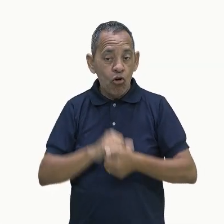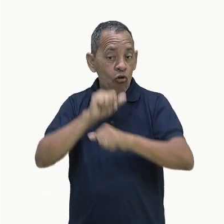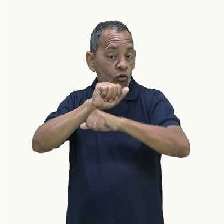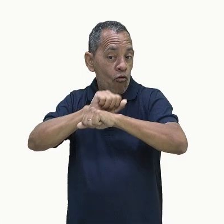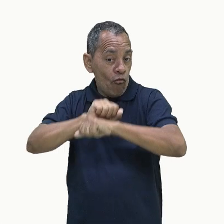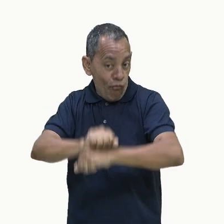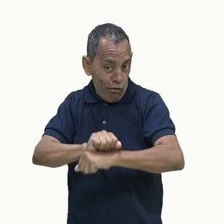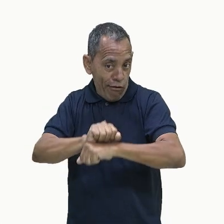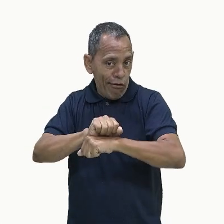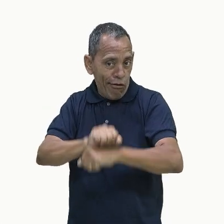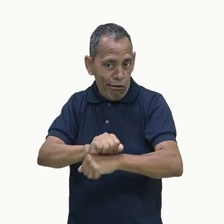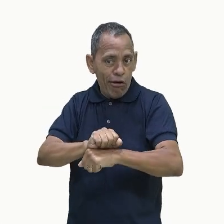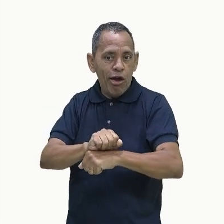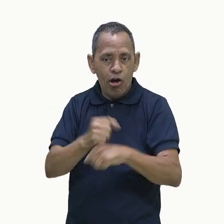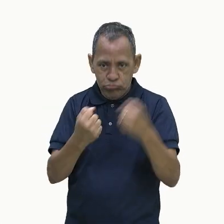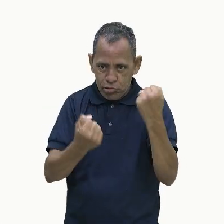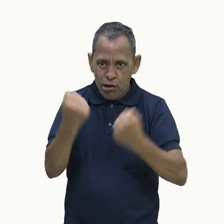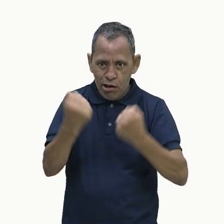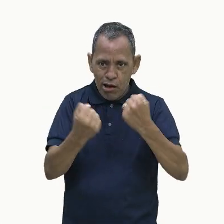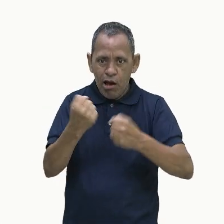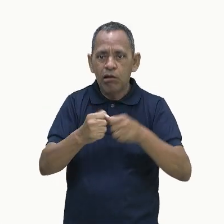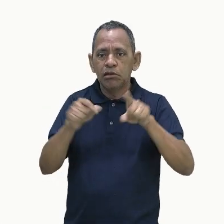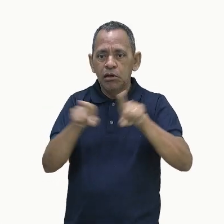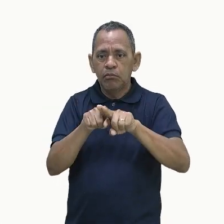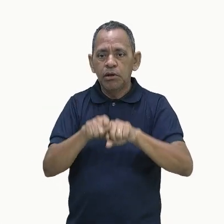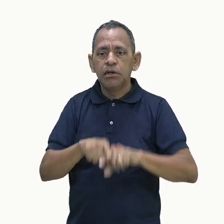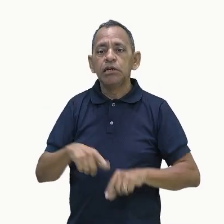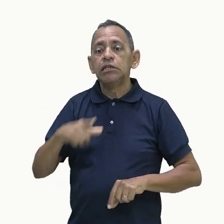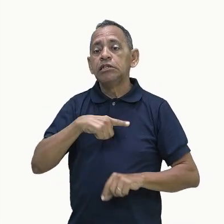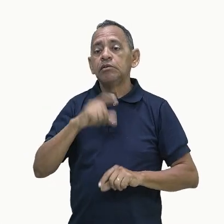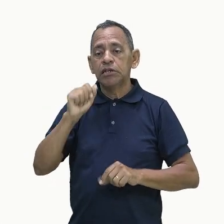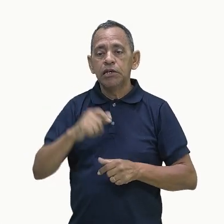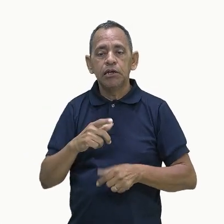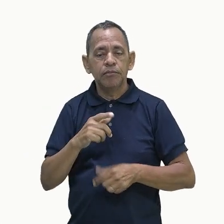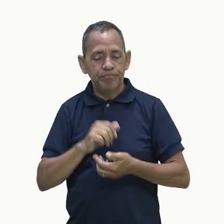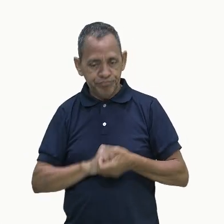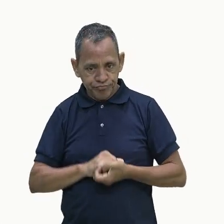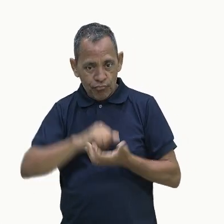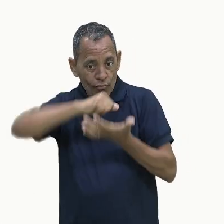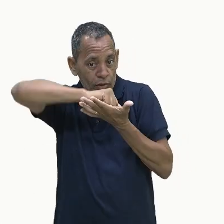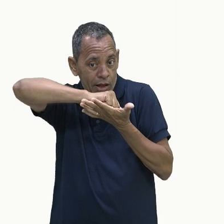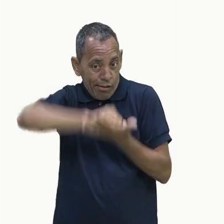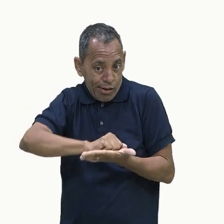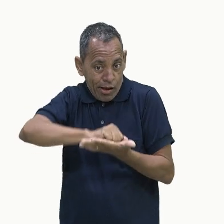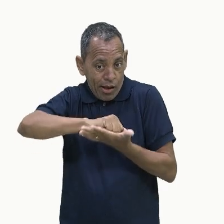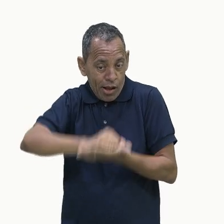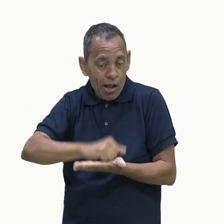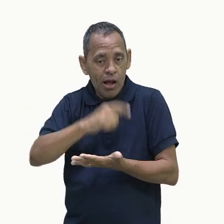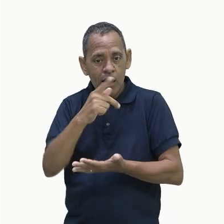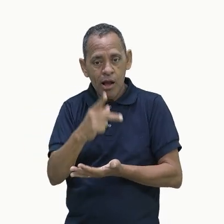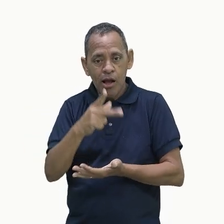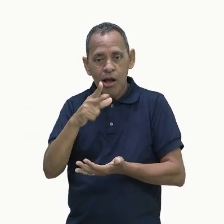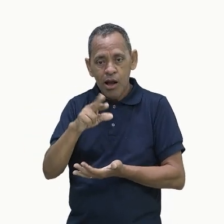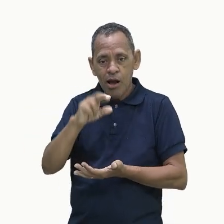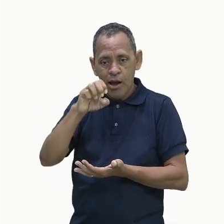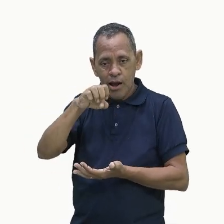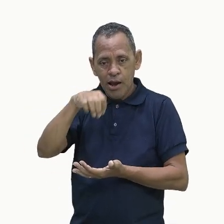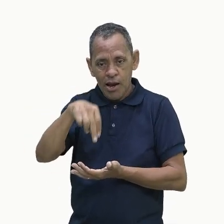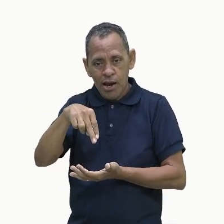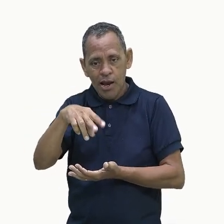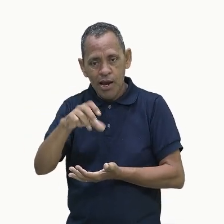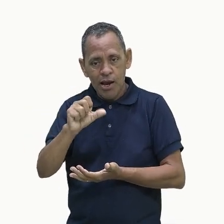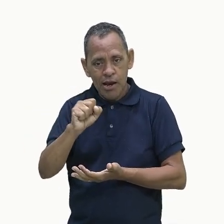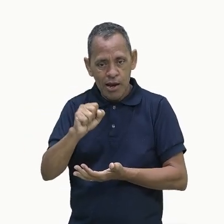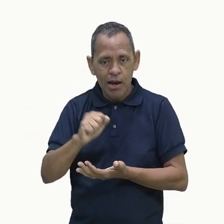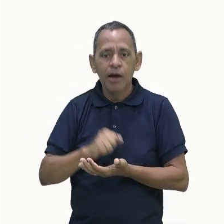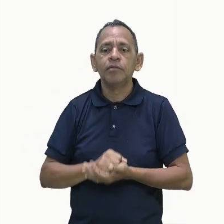por último, nós temos a prensa hidráulica, usada para comprimir coisas como,